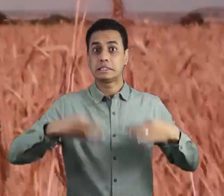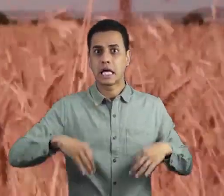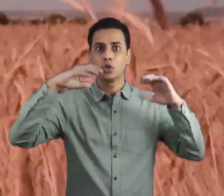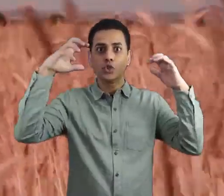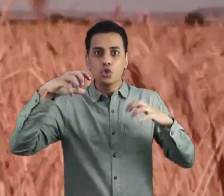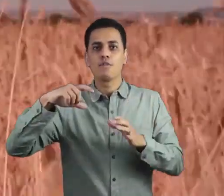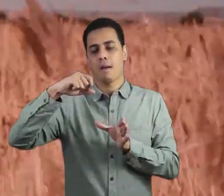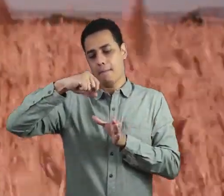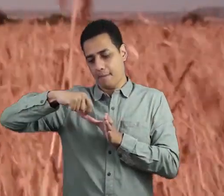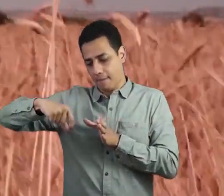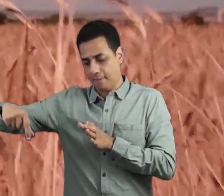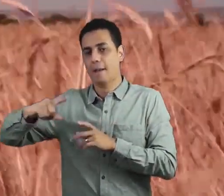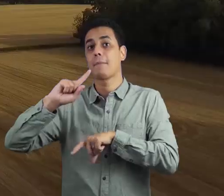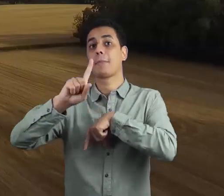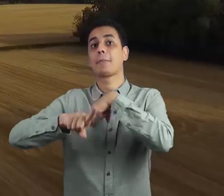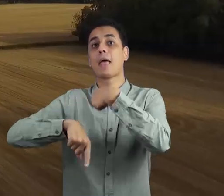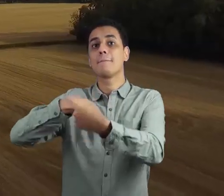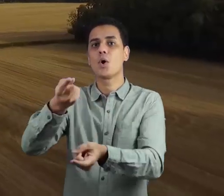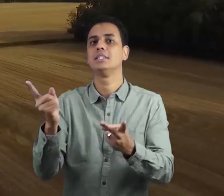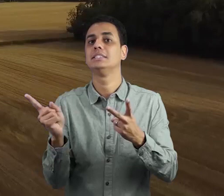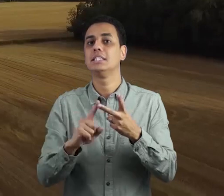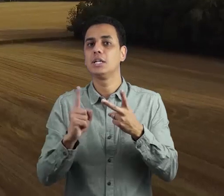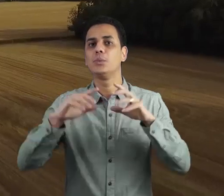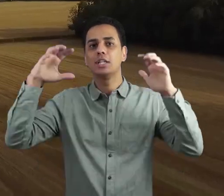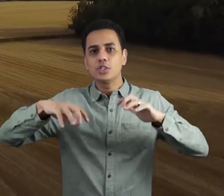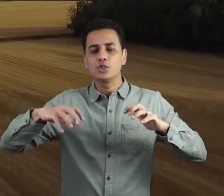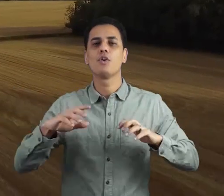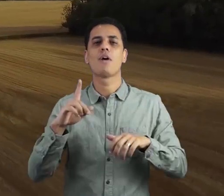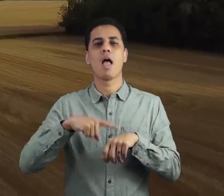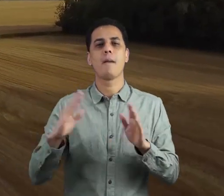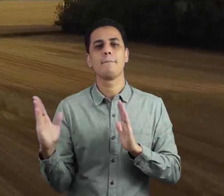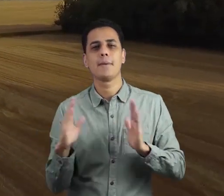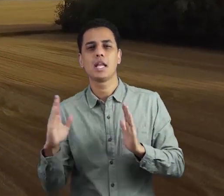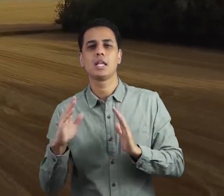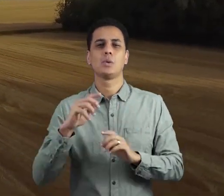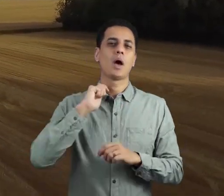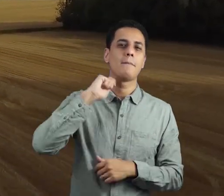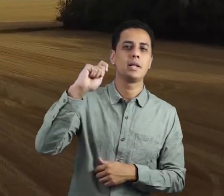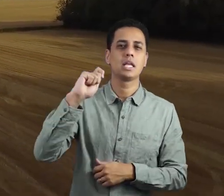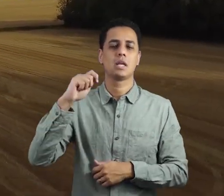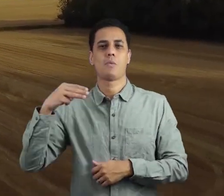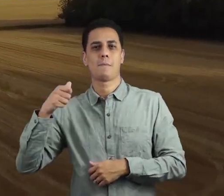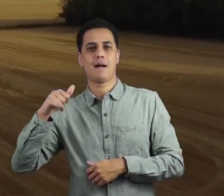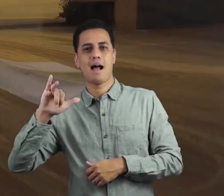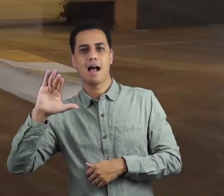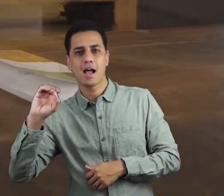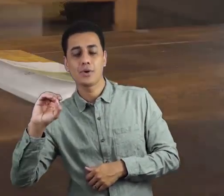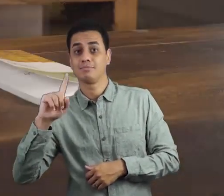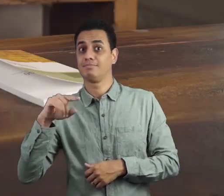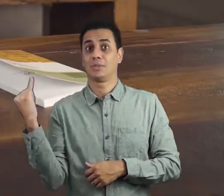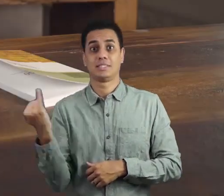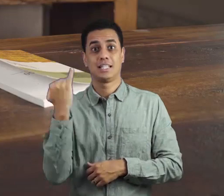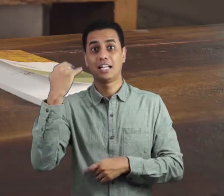o crescimento, o amadurecimento para aquela colheita maravilhosa. Ele não podia colher antes da segunda chuva. Então ele